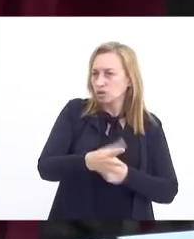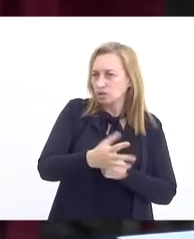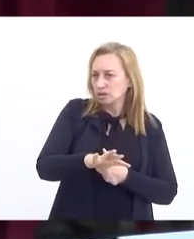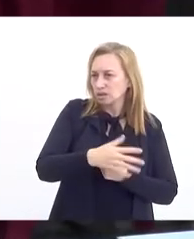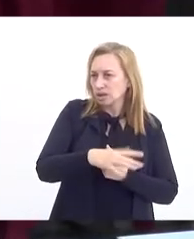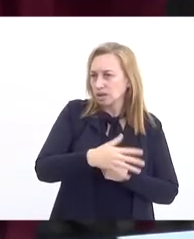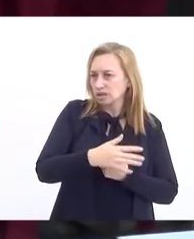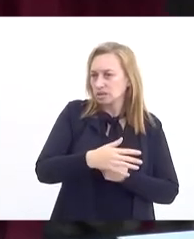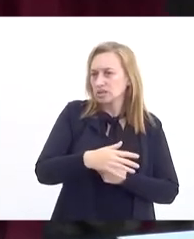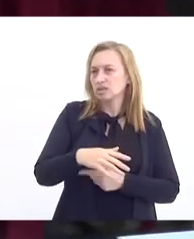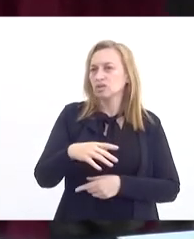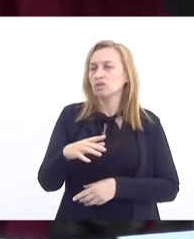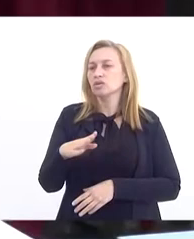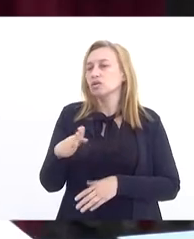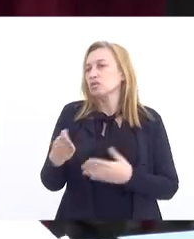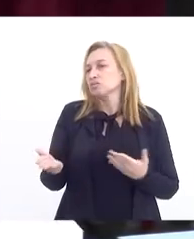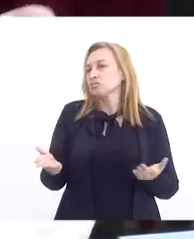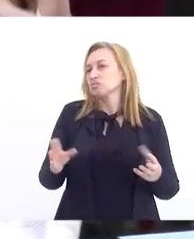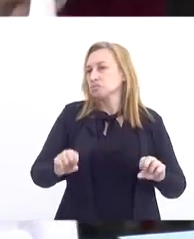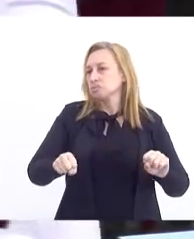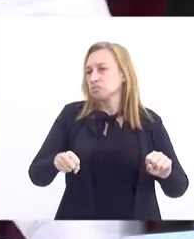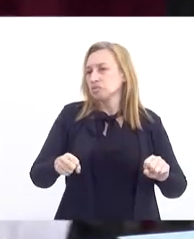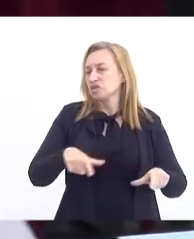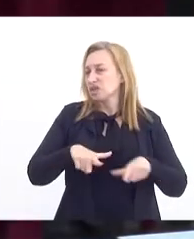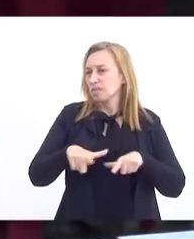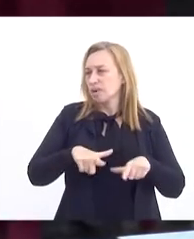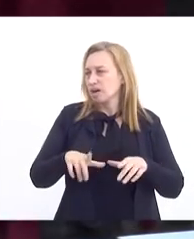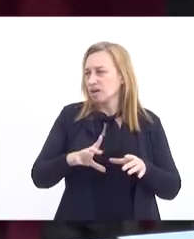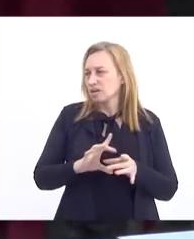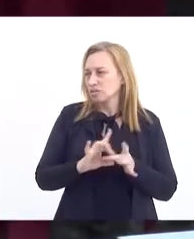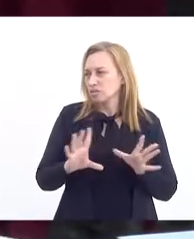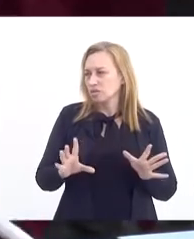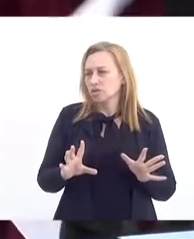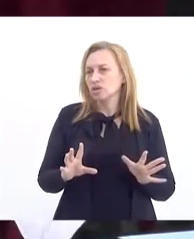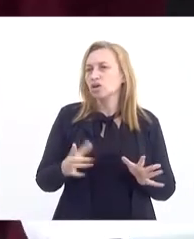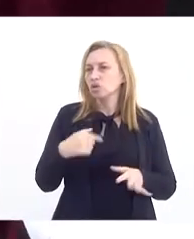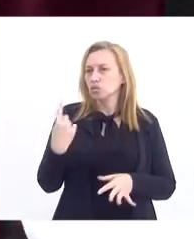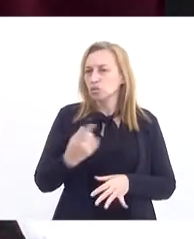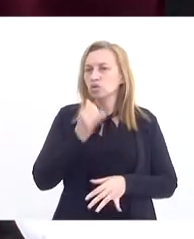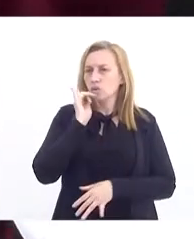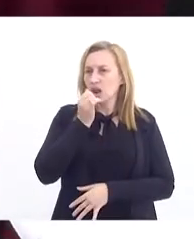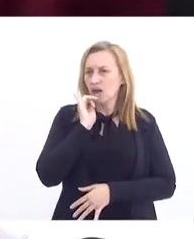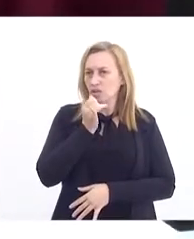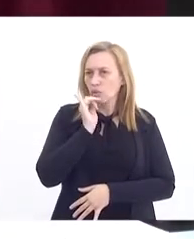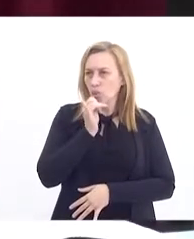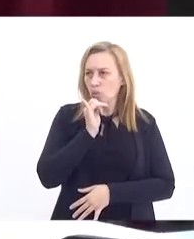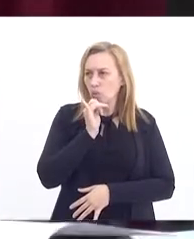ou motofrete. E o nosso relator